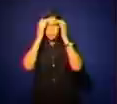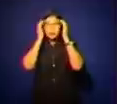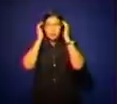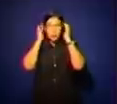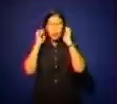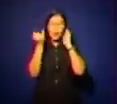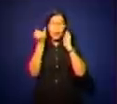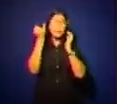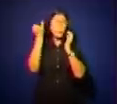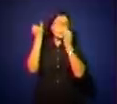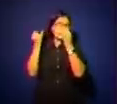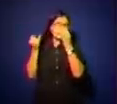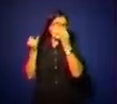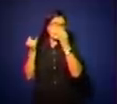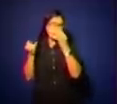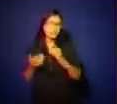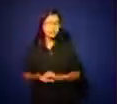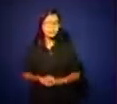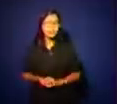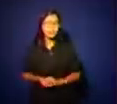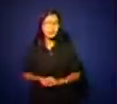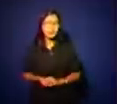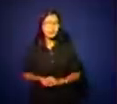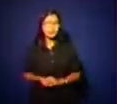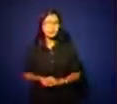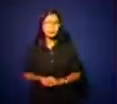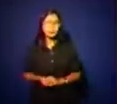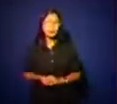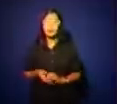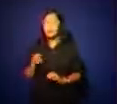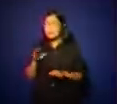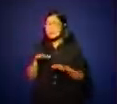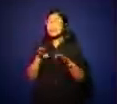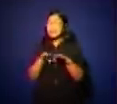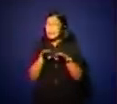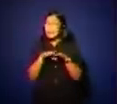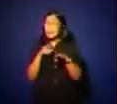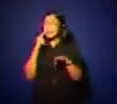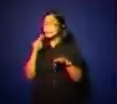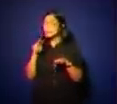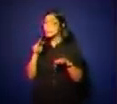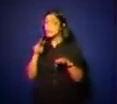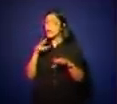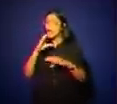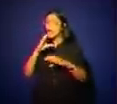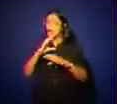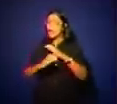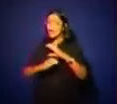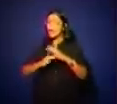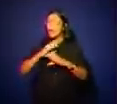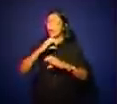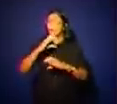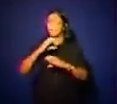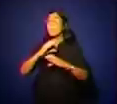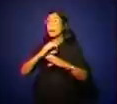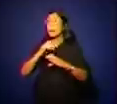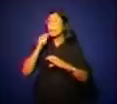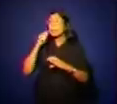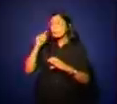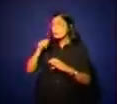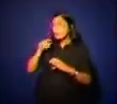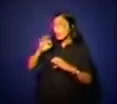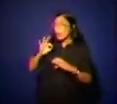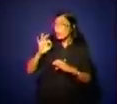relevante mas a gente tem que pensar que a gente tem um que olhar um ciclo um pouco mais longo é por exemplo quando a gente olha por exemplo o que acontece